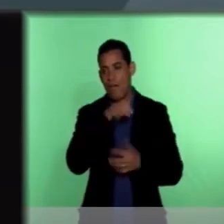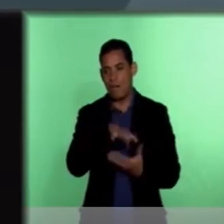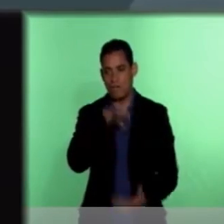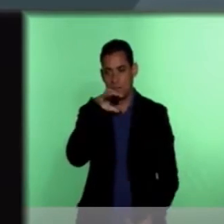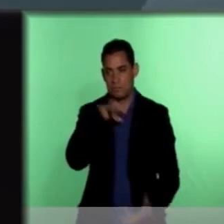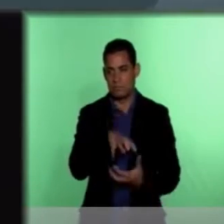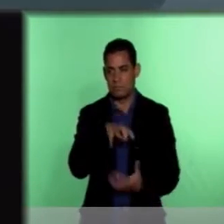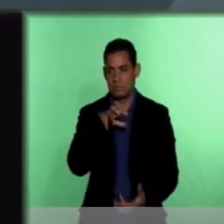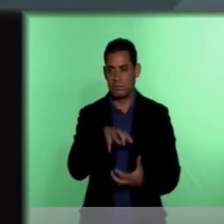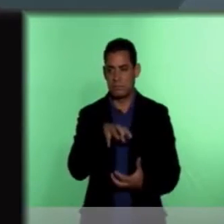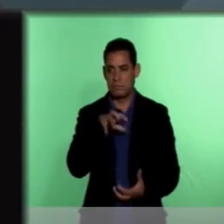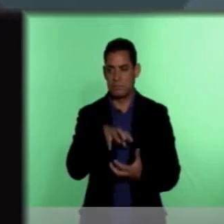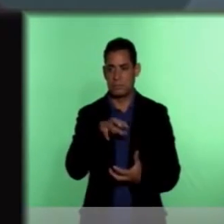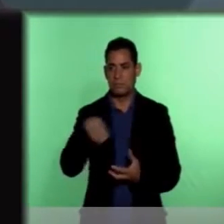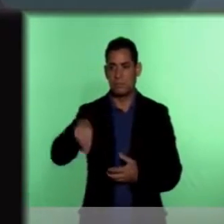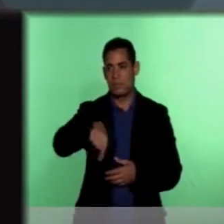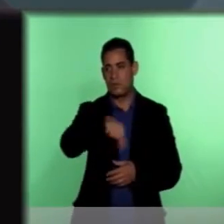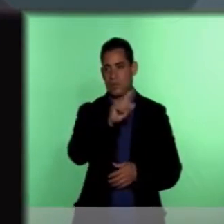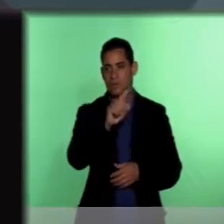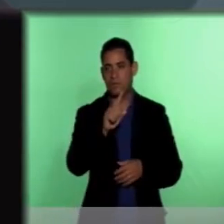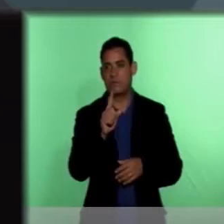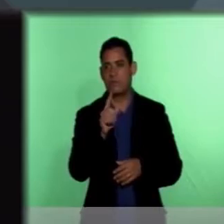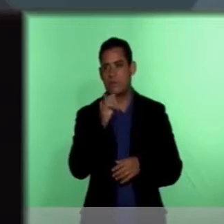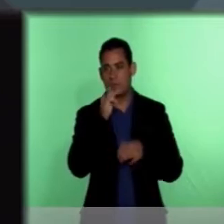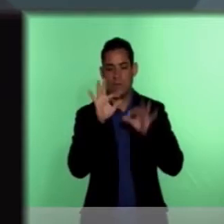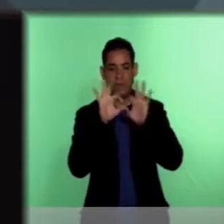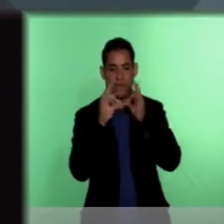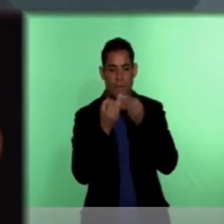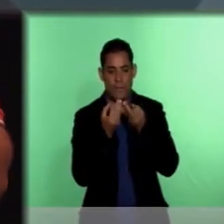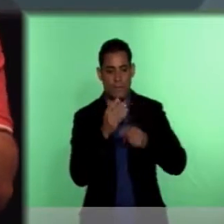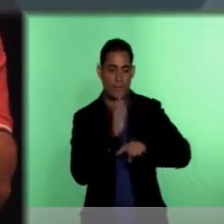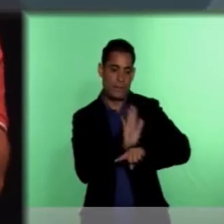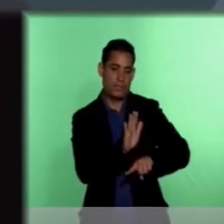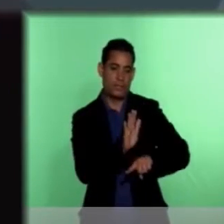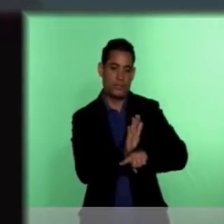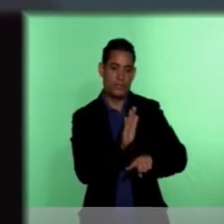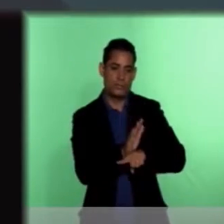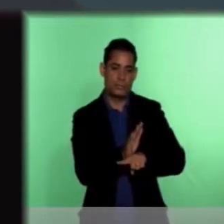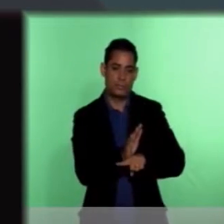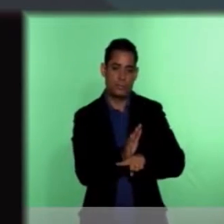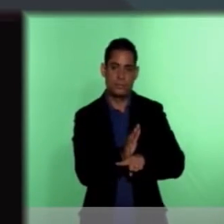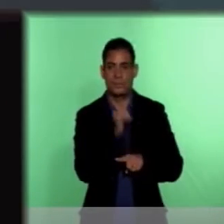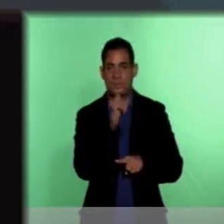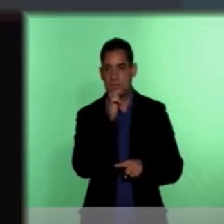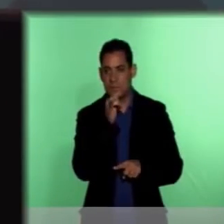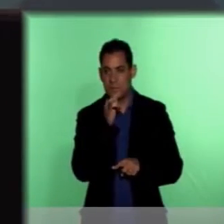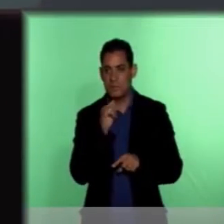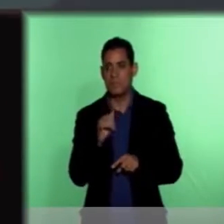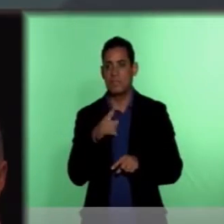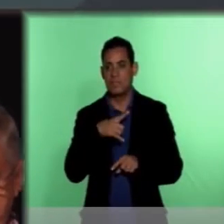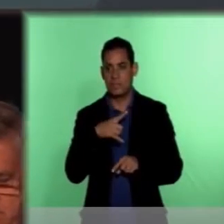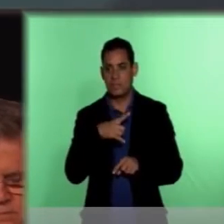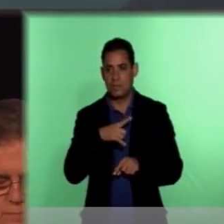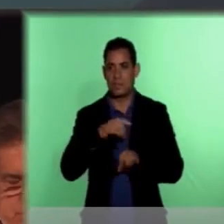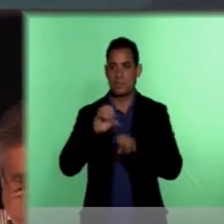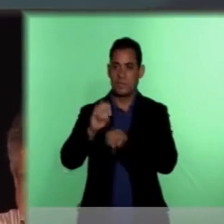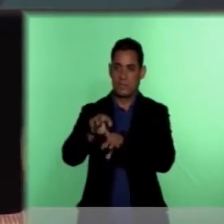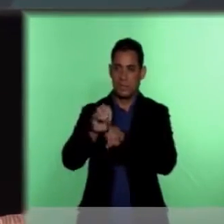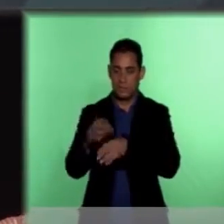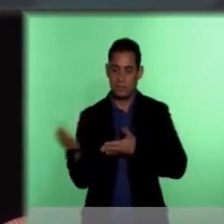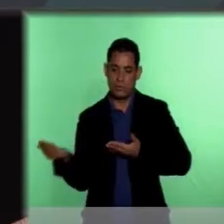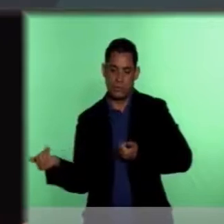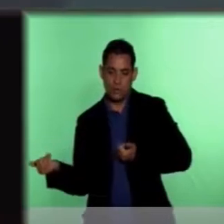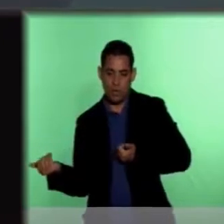são levados a depender das suas famílias. Então, garantir uma educação de qualidade, garantir um ingresso